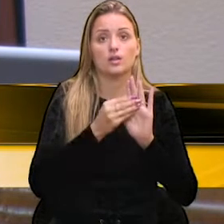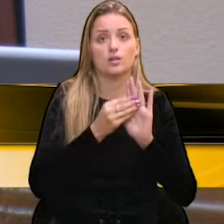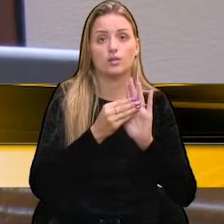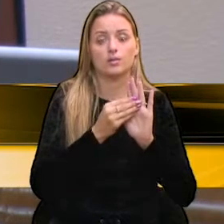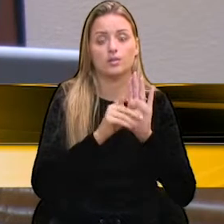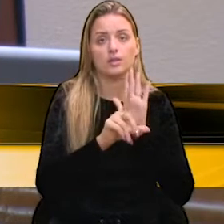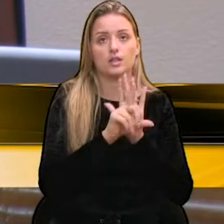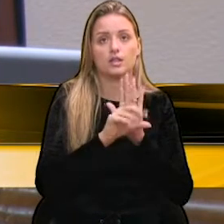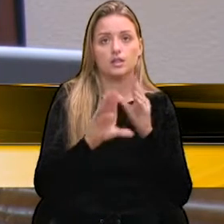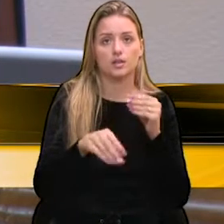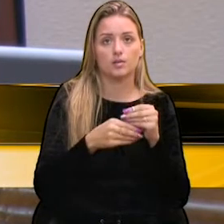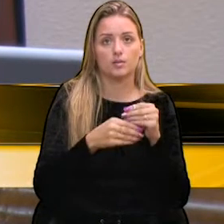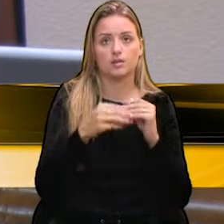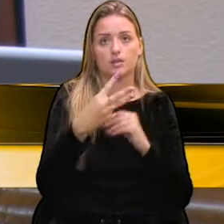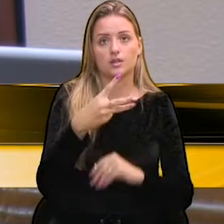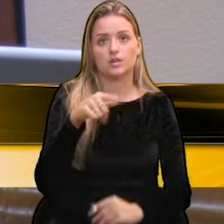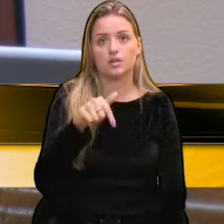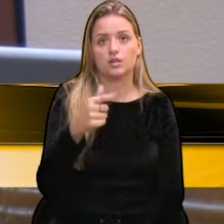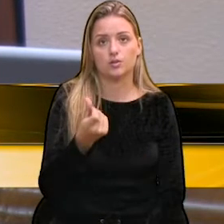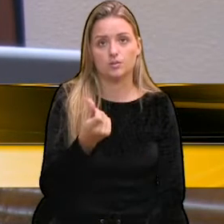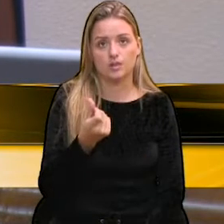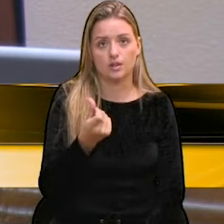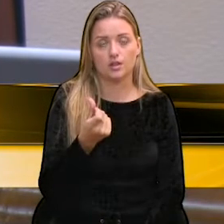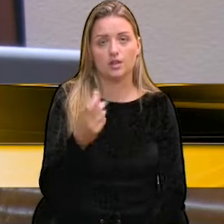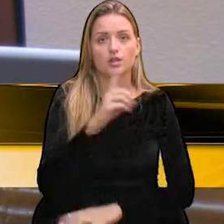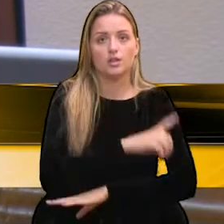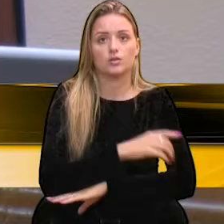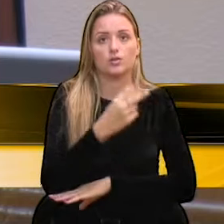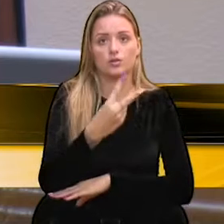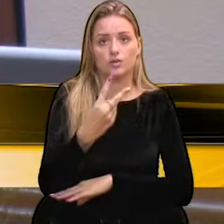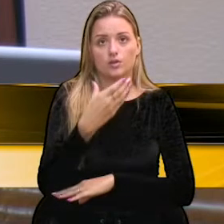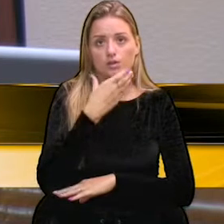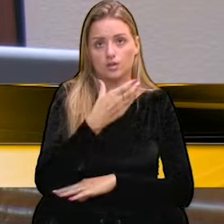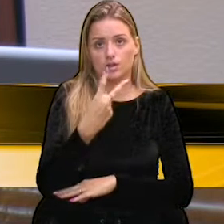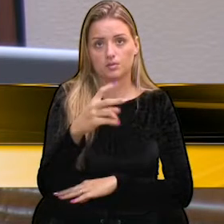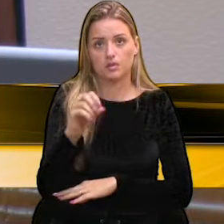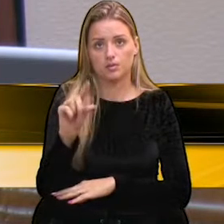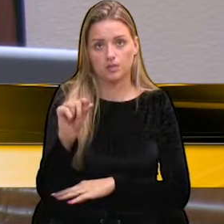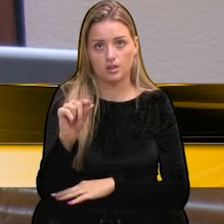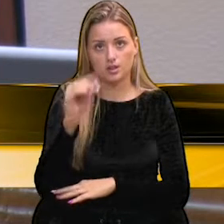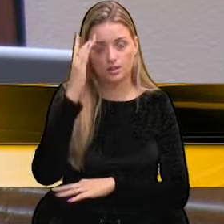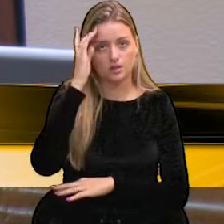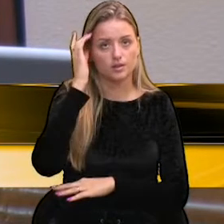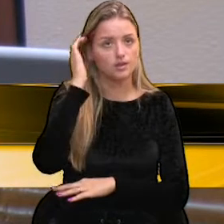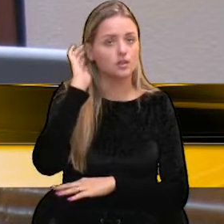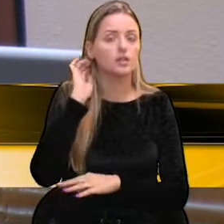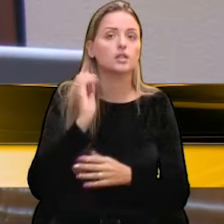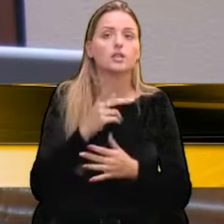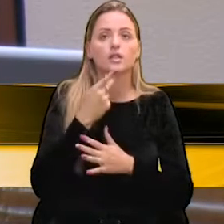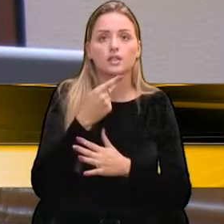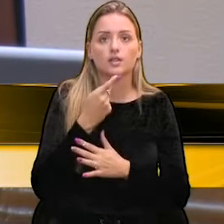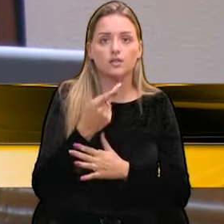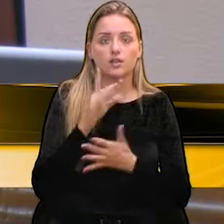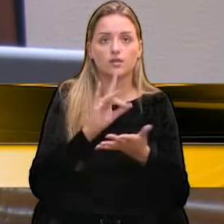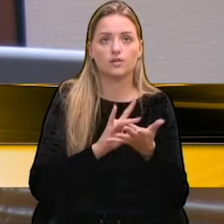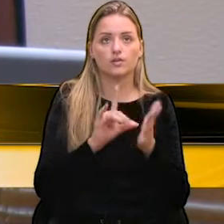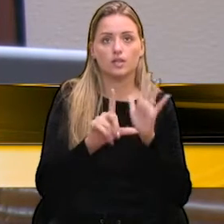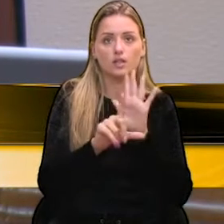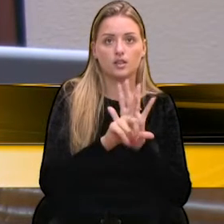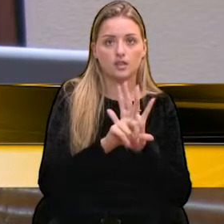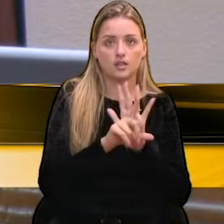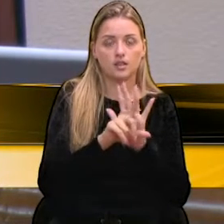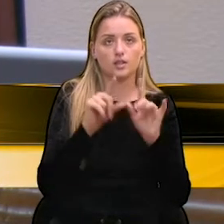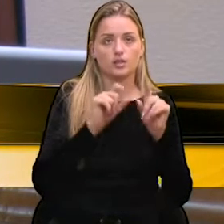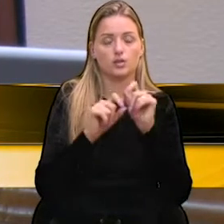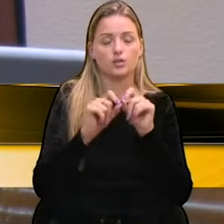dispositivos à lei complementar número 376, de 22 de dezembro de 2010, que consolida a legislação